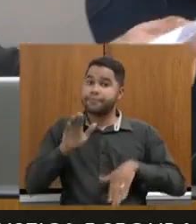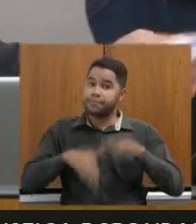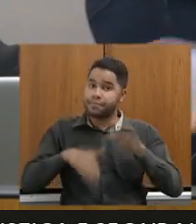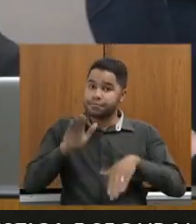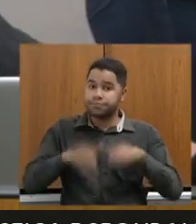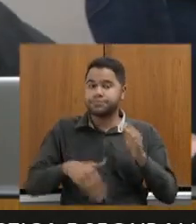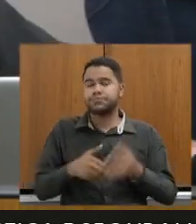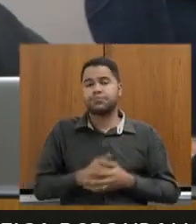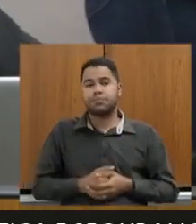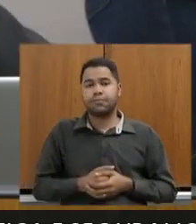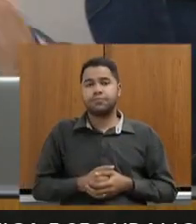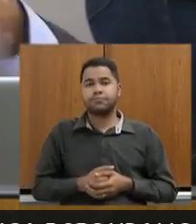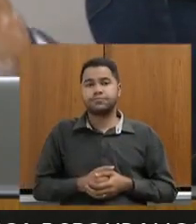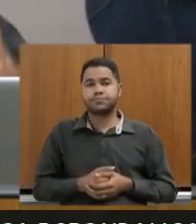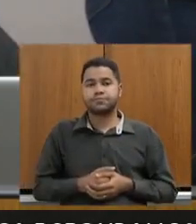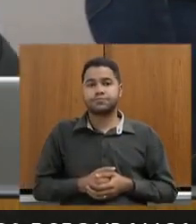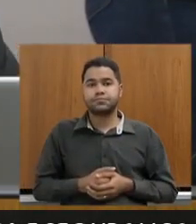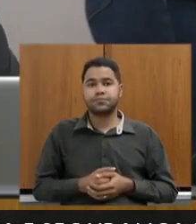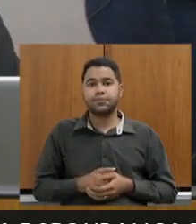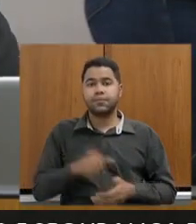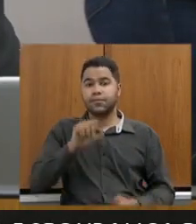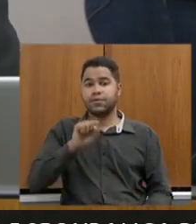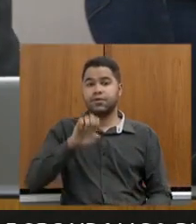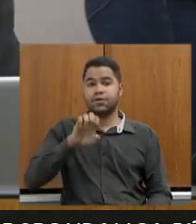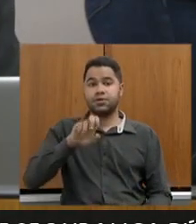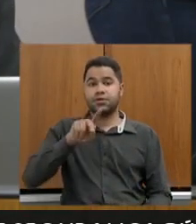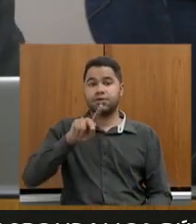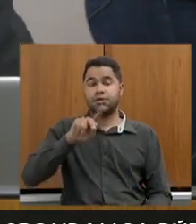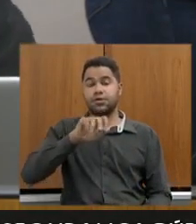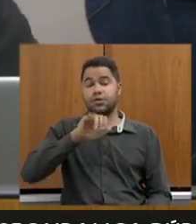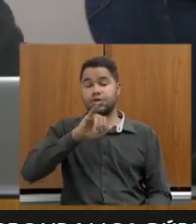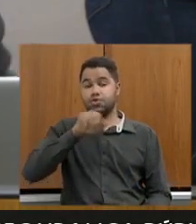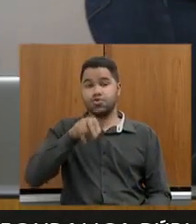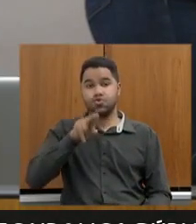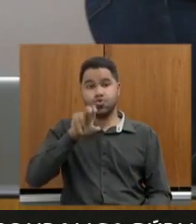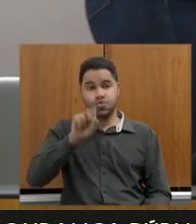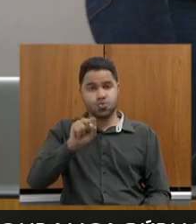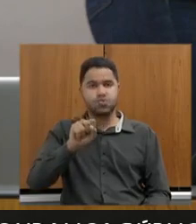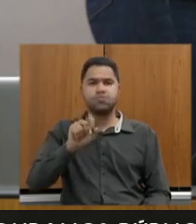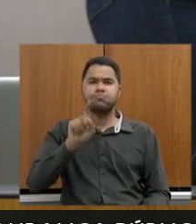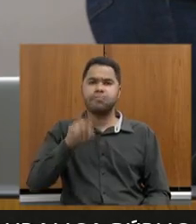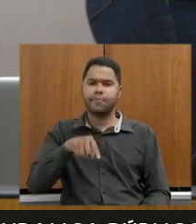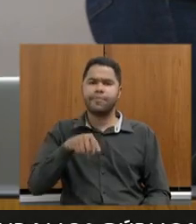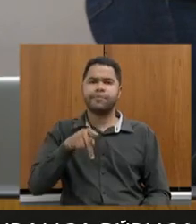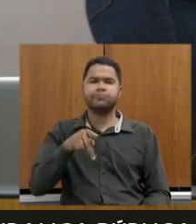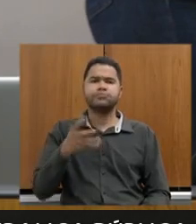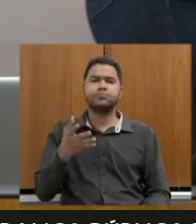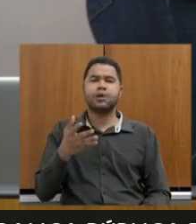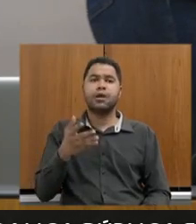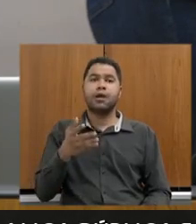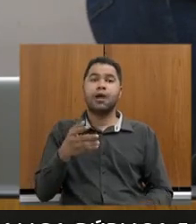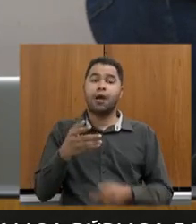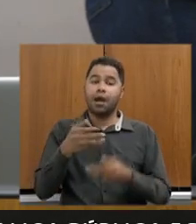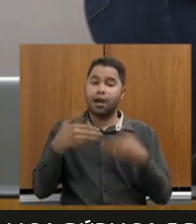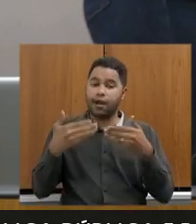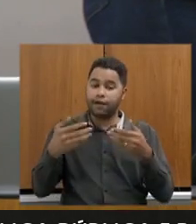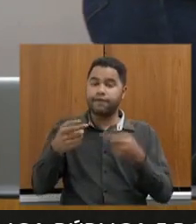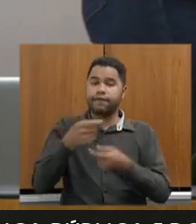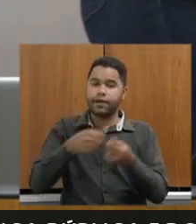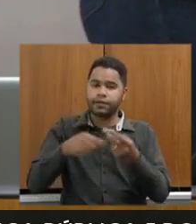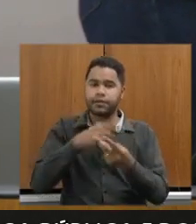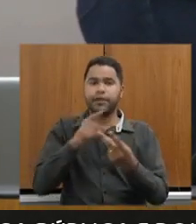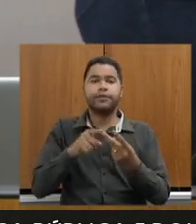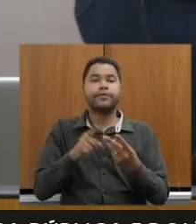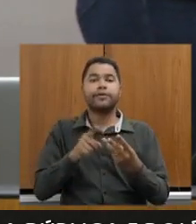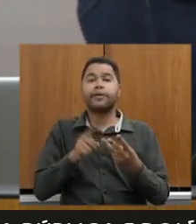vezes o cejusc no passado utilizou desde dispositivo A Fazenda vem utilizando a